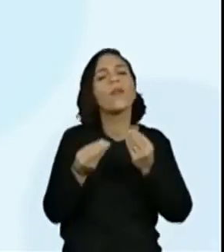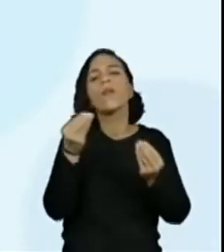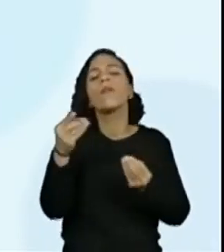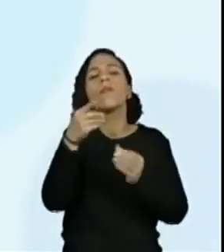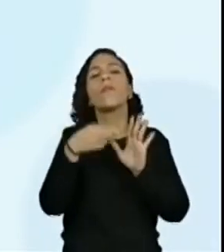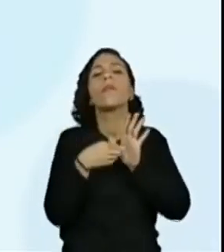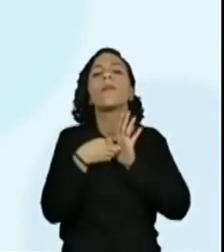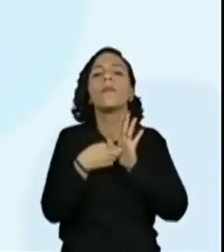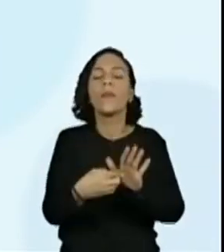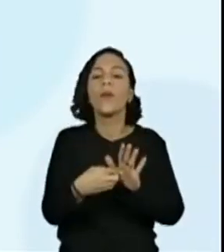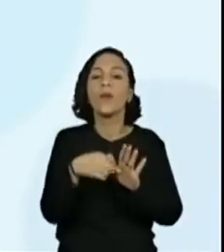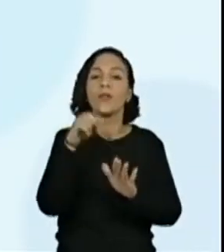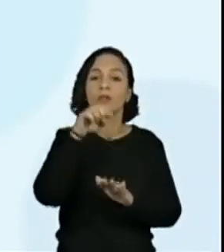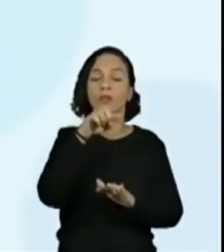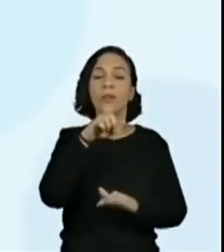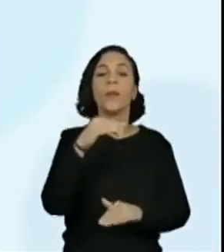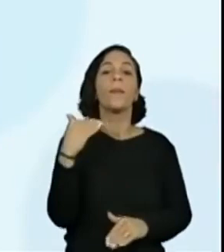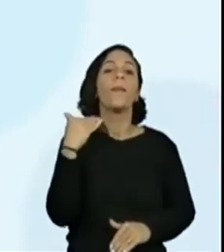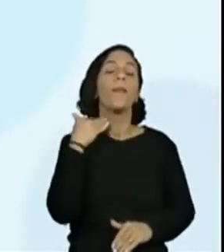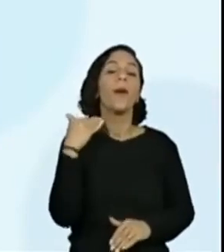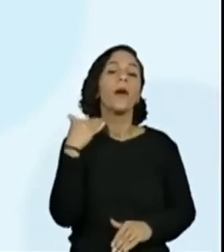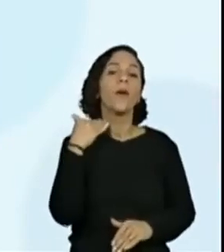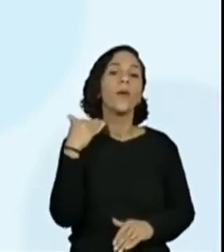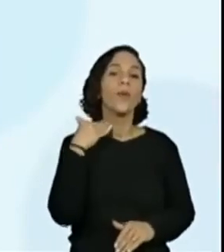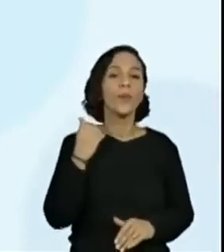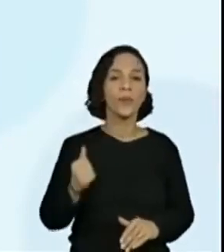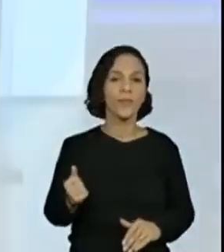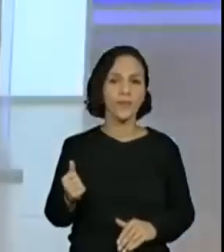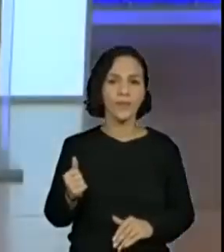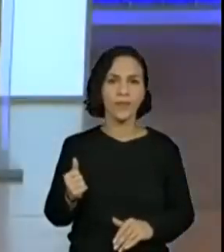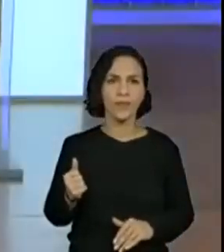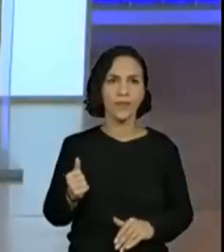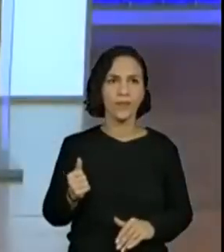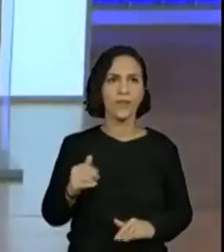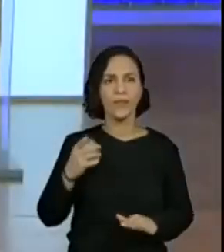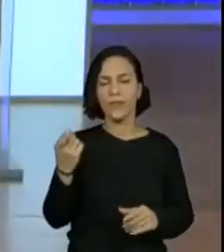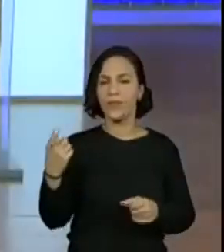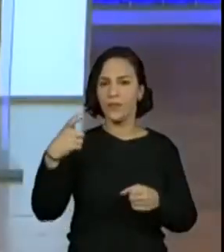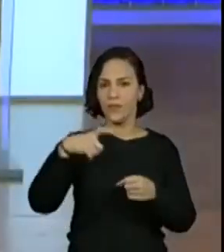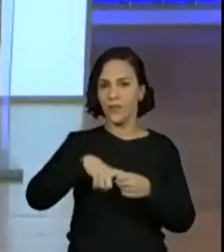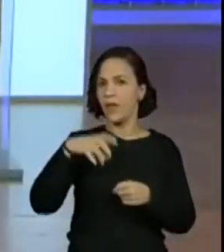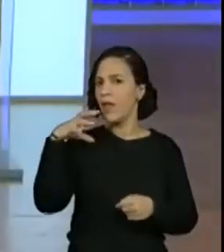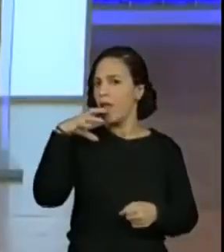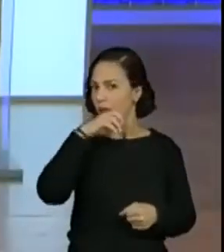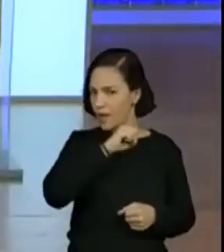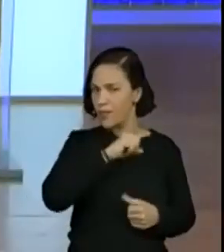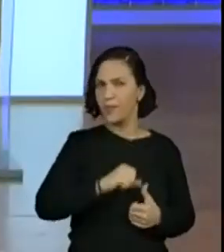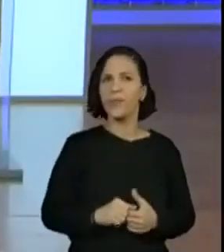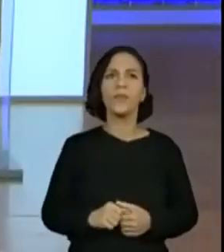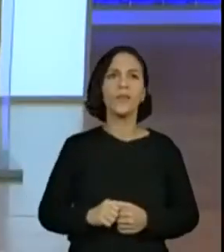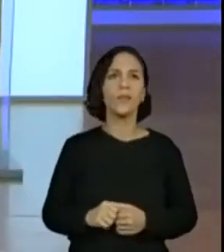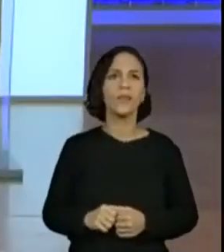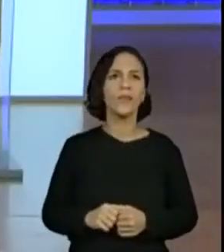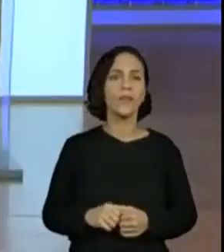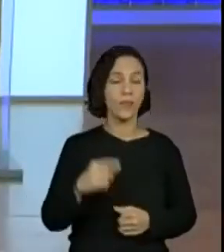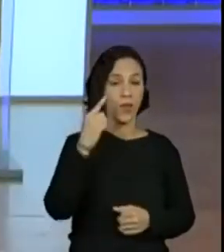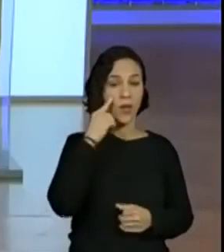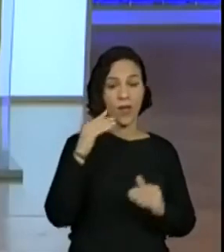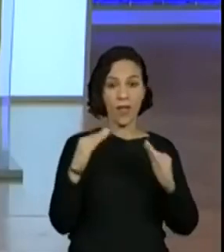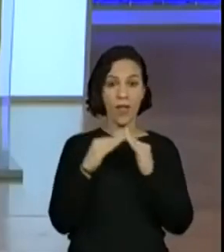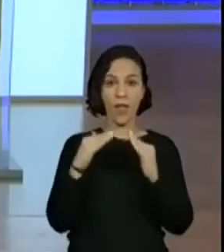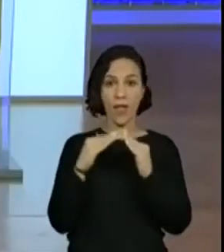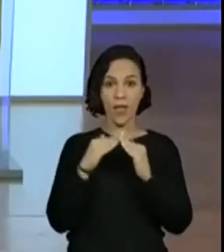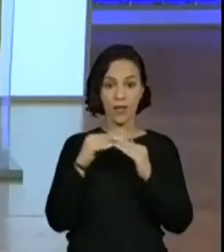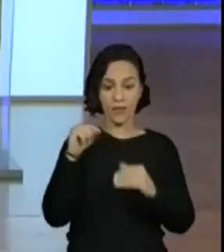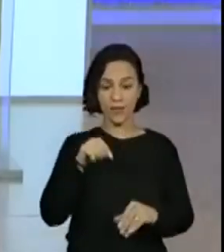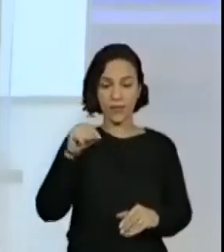indicar a localização do banco? Então, a gente vai voltar rapidinho. Então, olhando para a casa